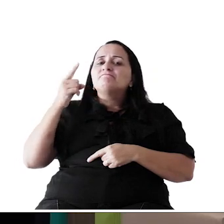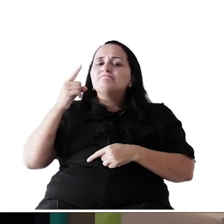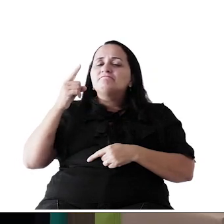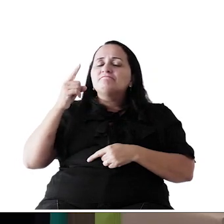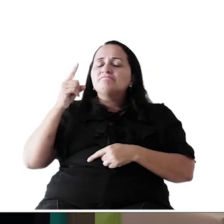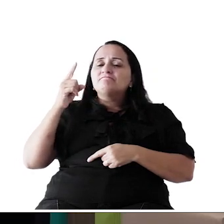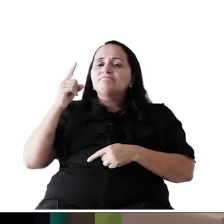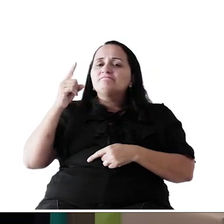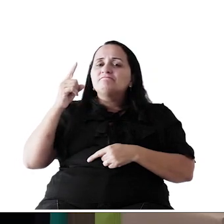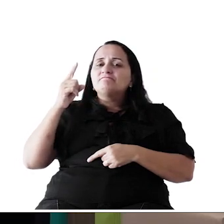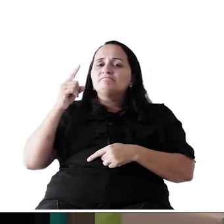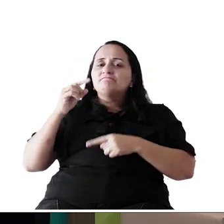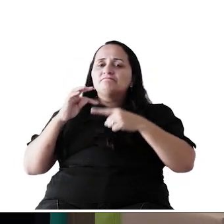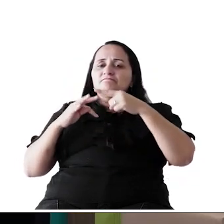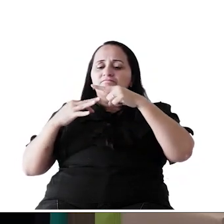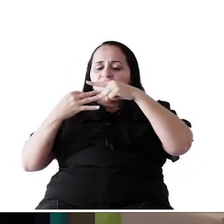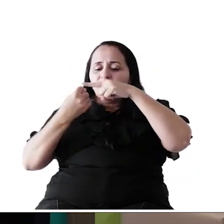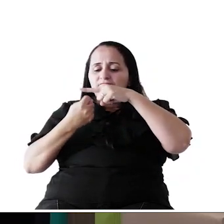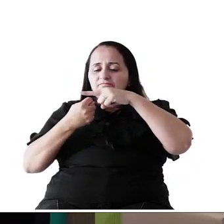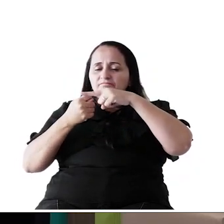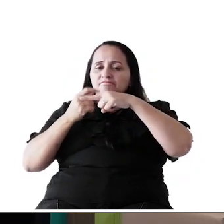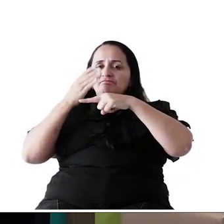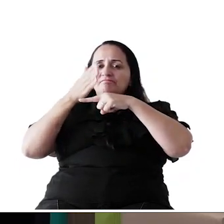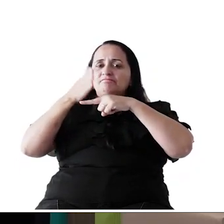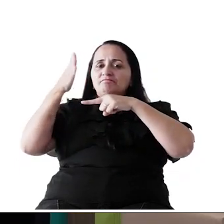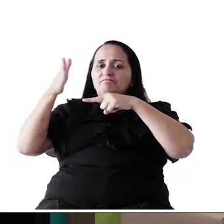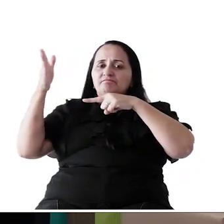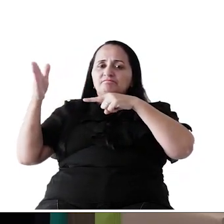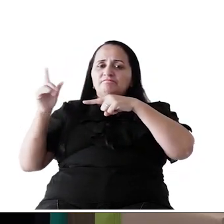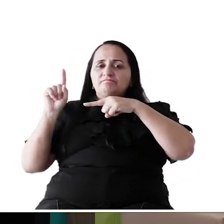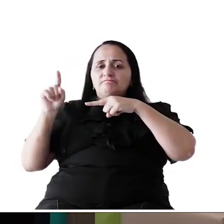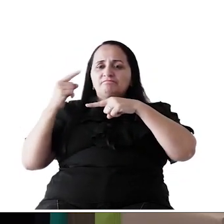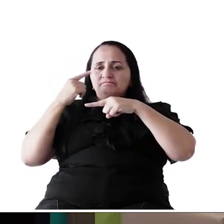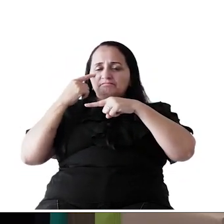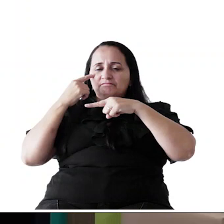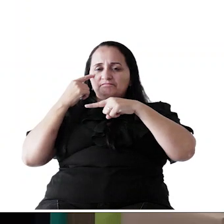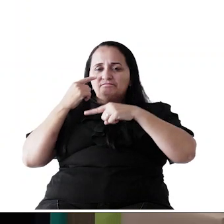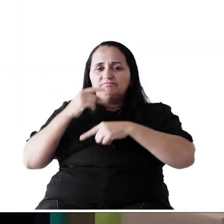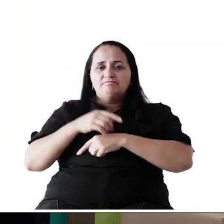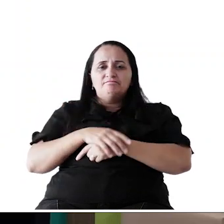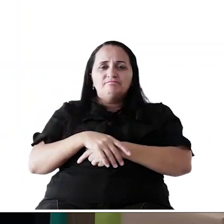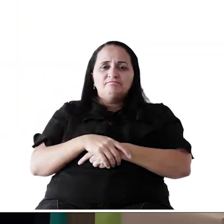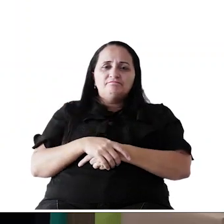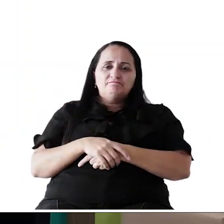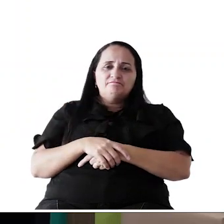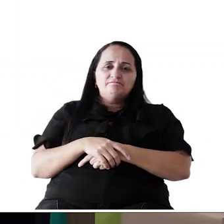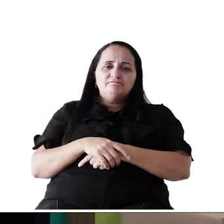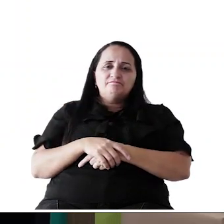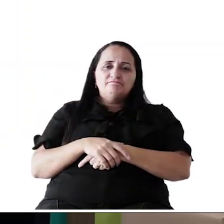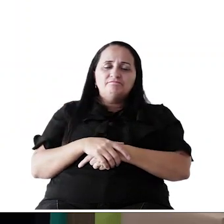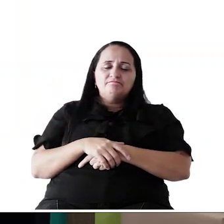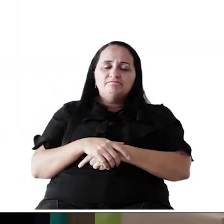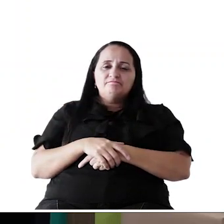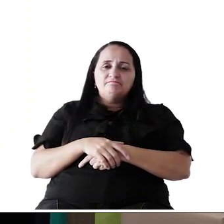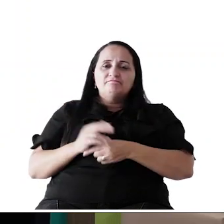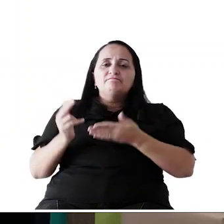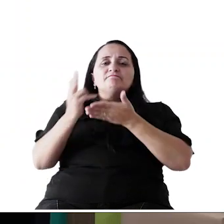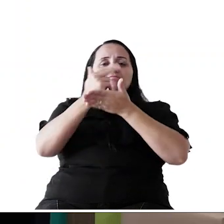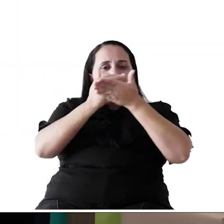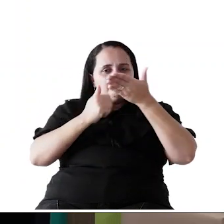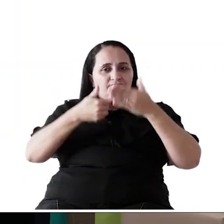vezes por meio dos números, vamos para o desenho. Então, eu imagino que eu tenho 10 maçãs, 1,